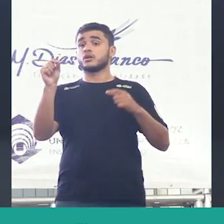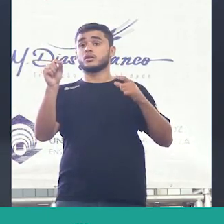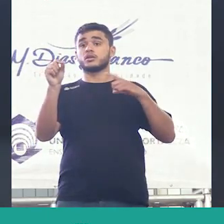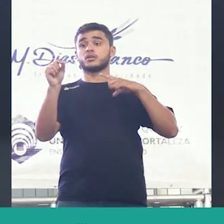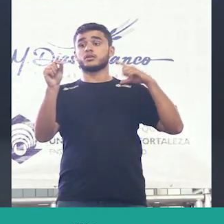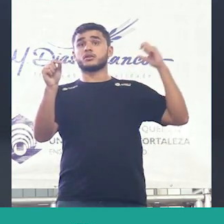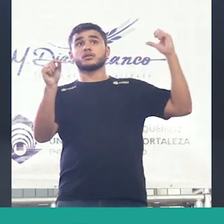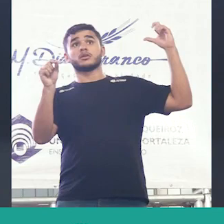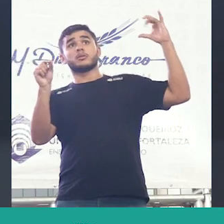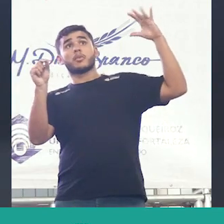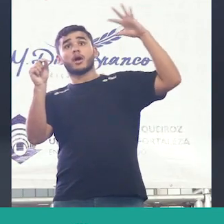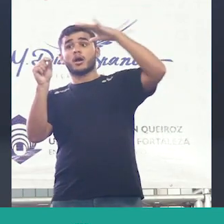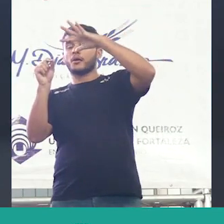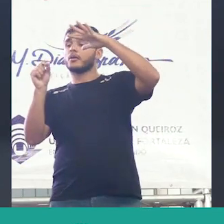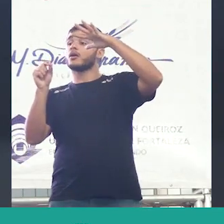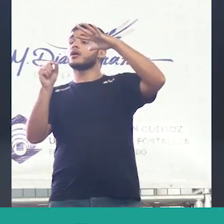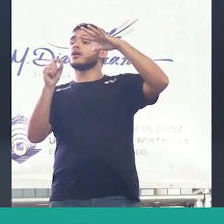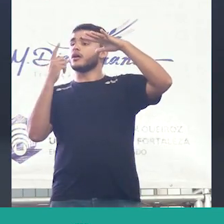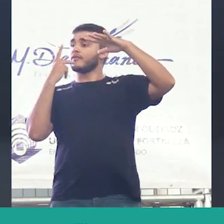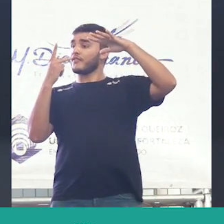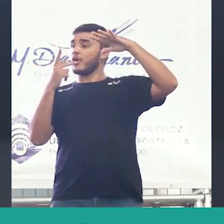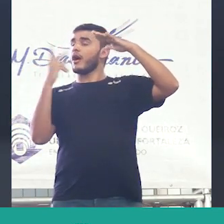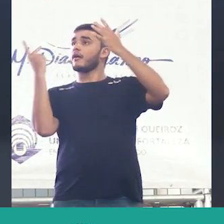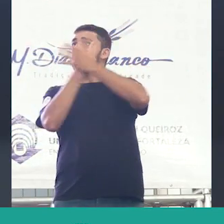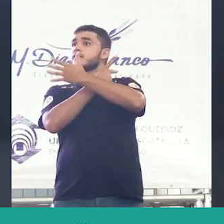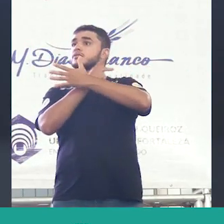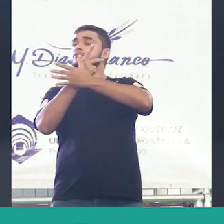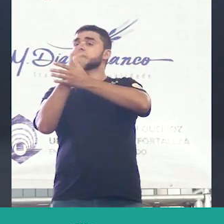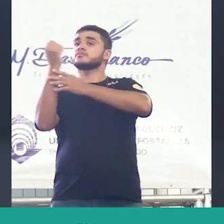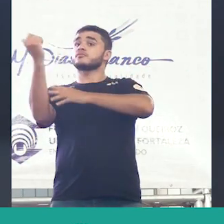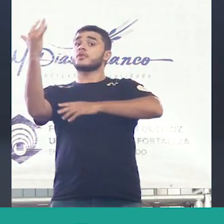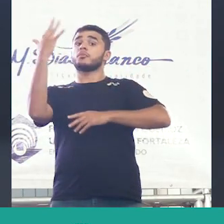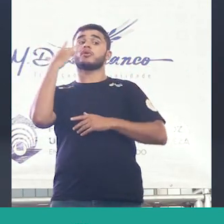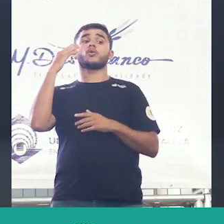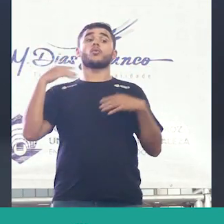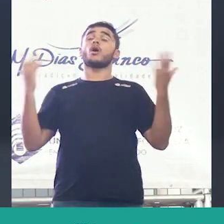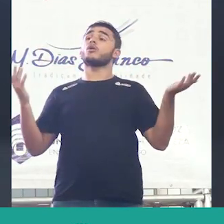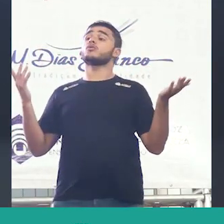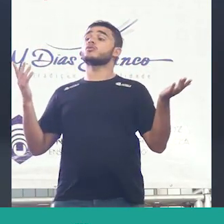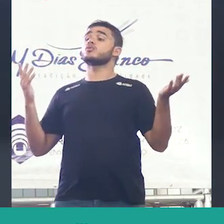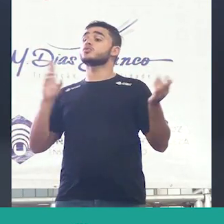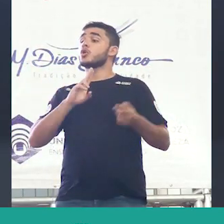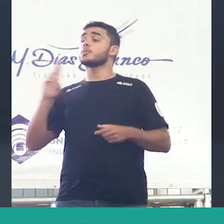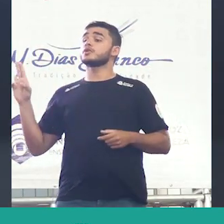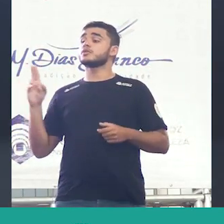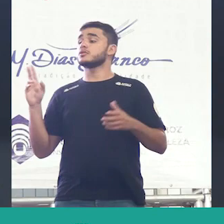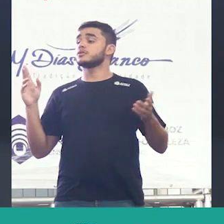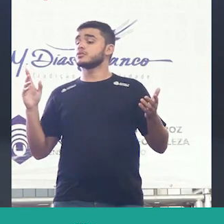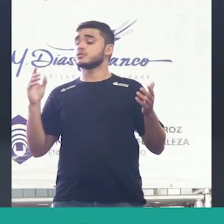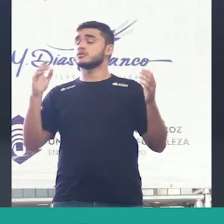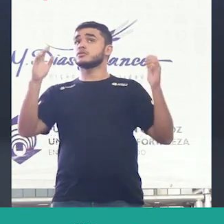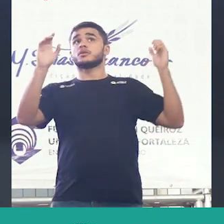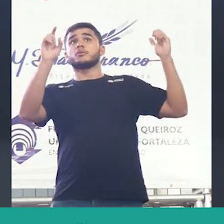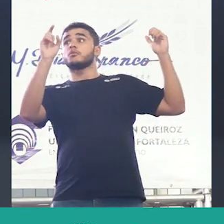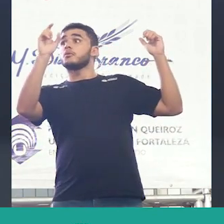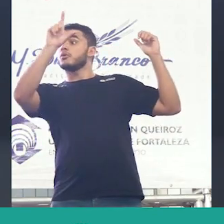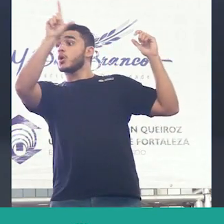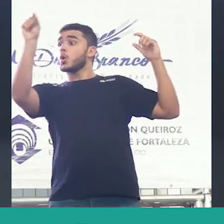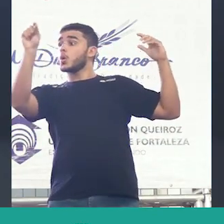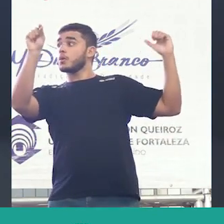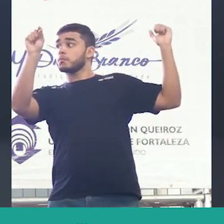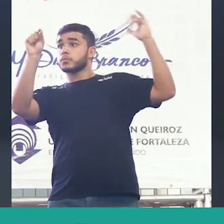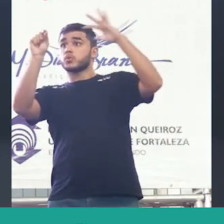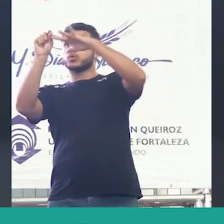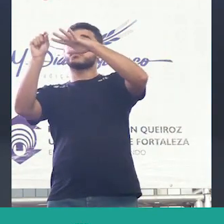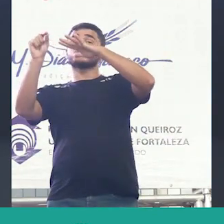bate na, sofre, reflexão. Que reflexão é essa? Que reflexão é